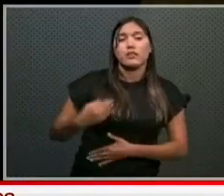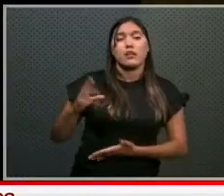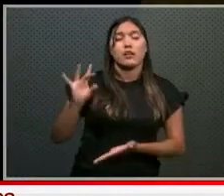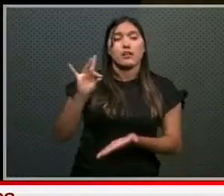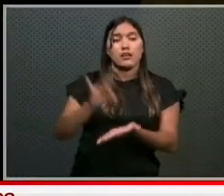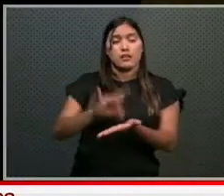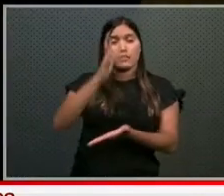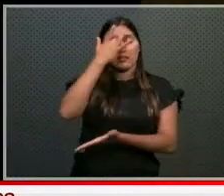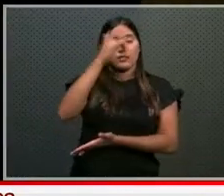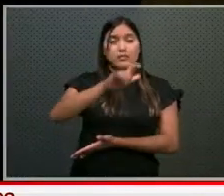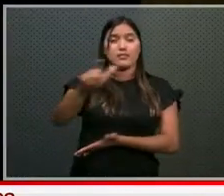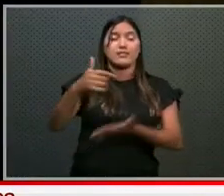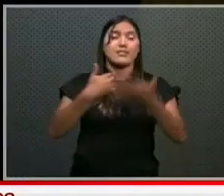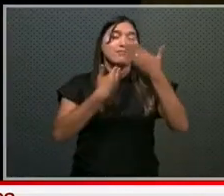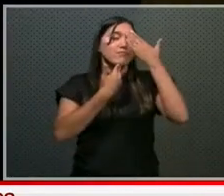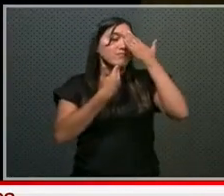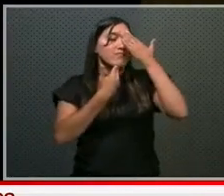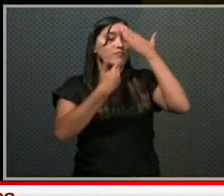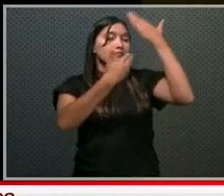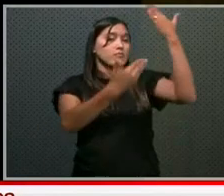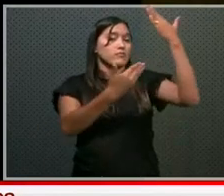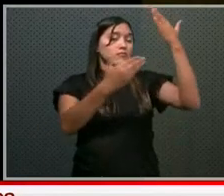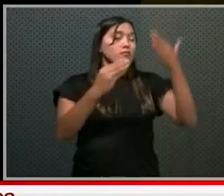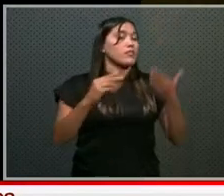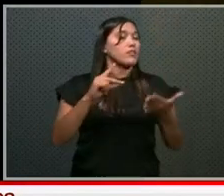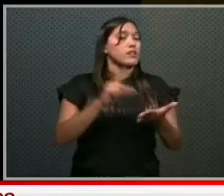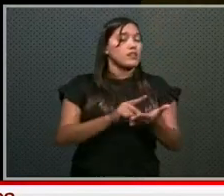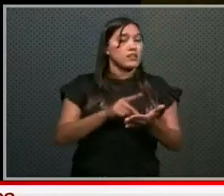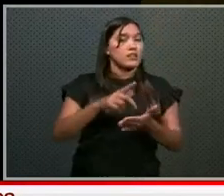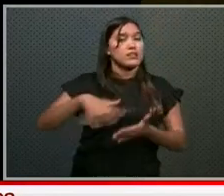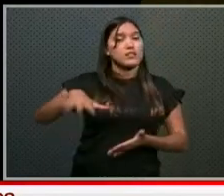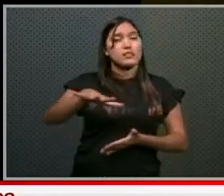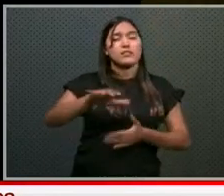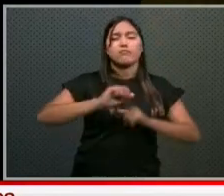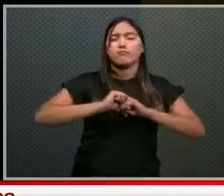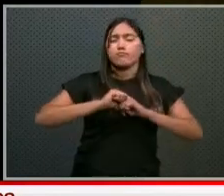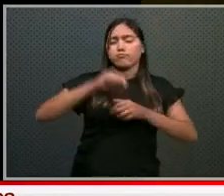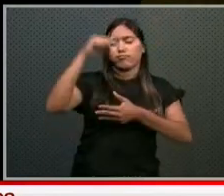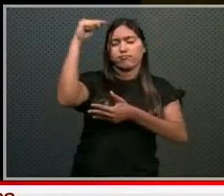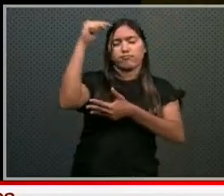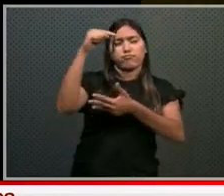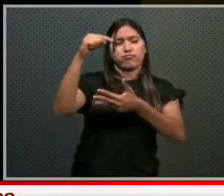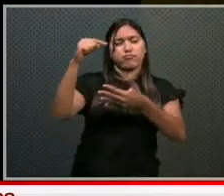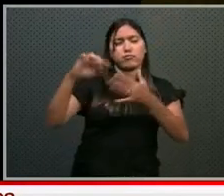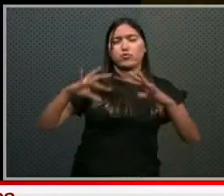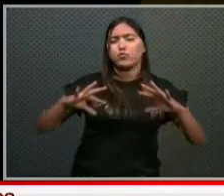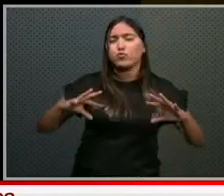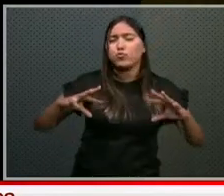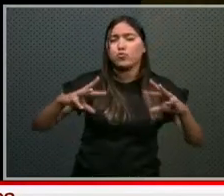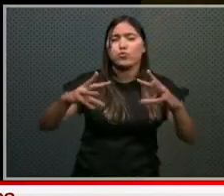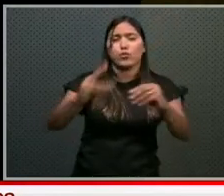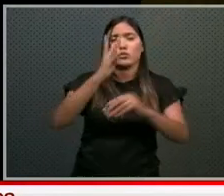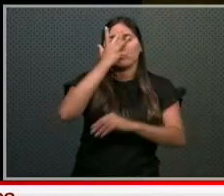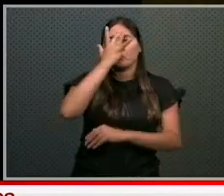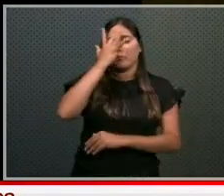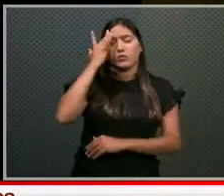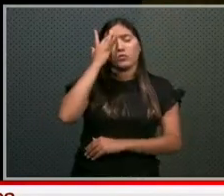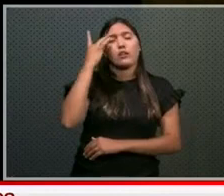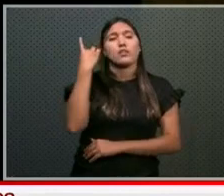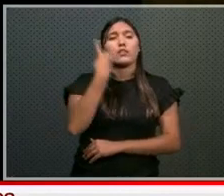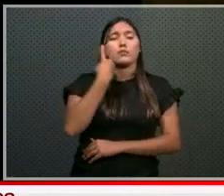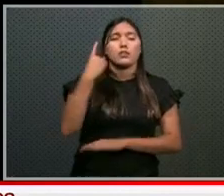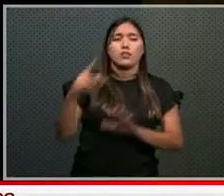esse agradecimento ele naturalmente precisa ser extensivo aos demais legisladores dessa